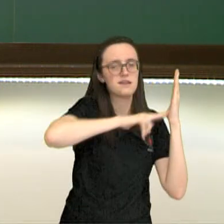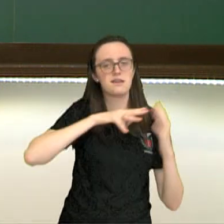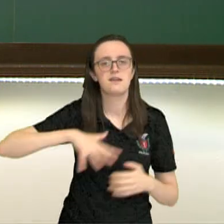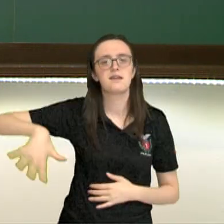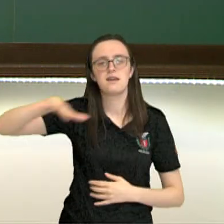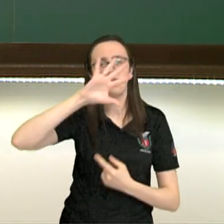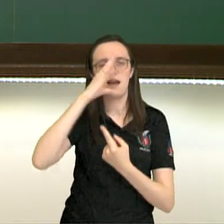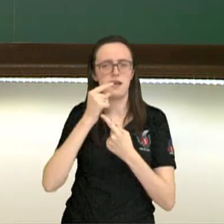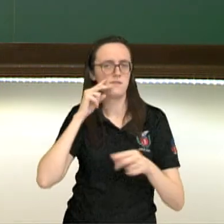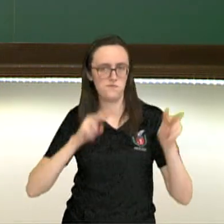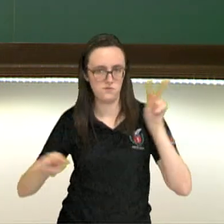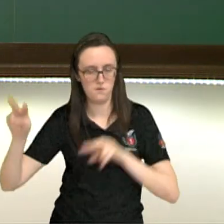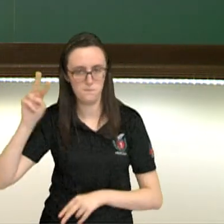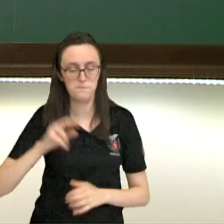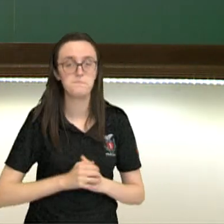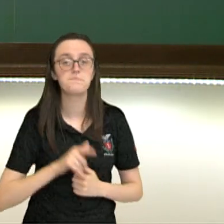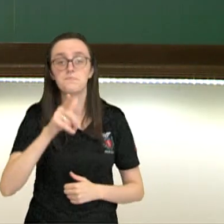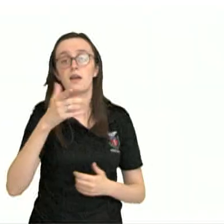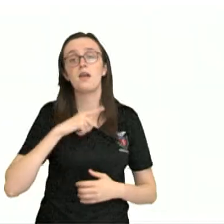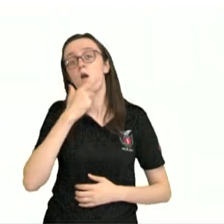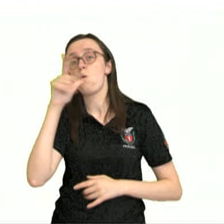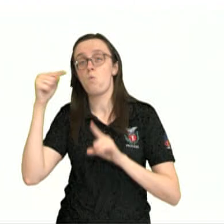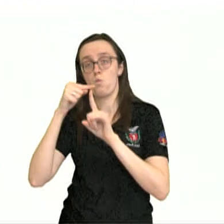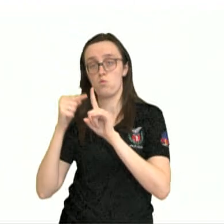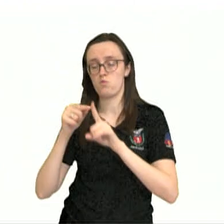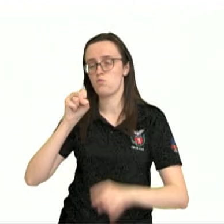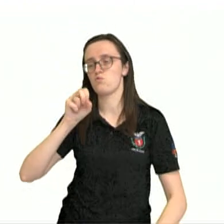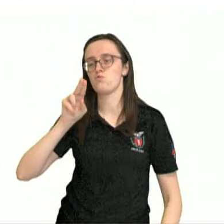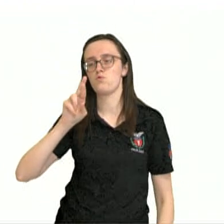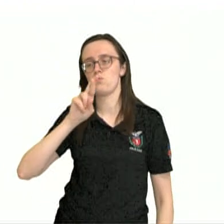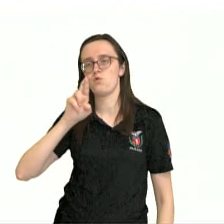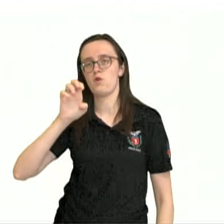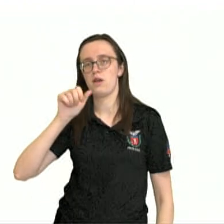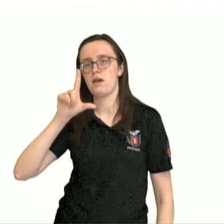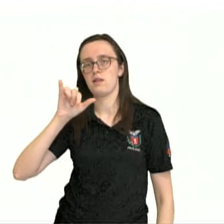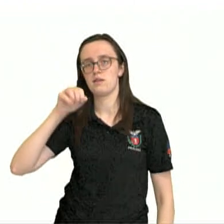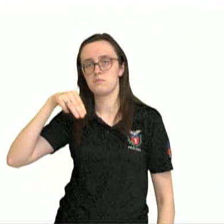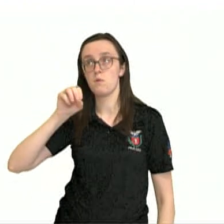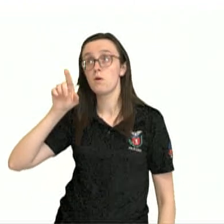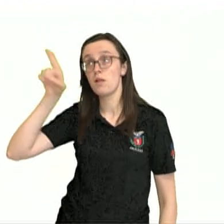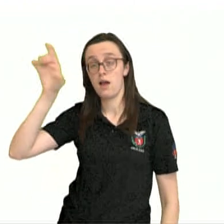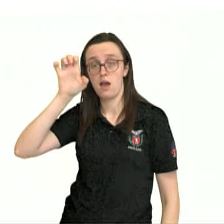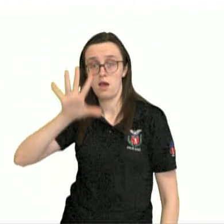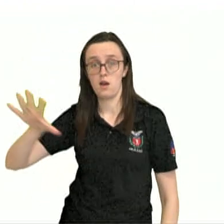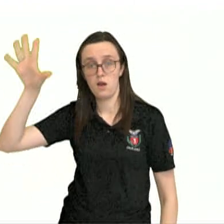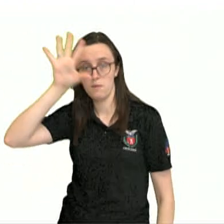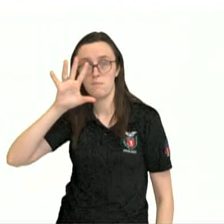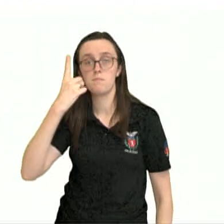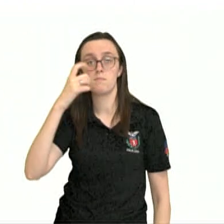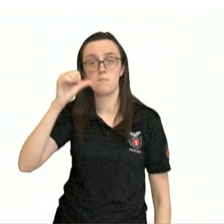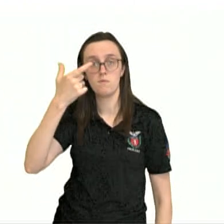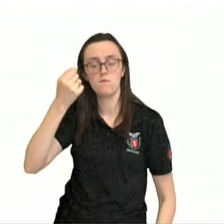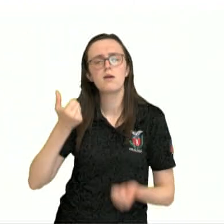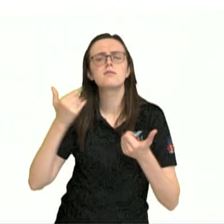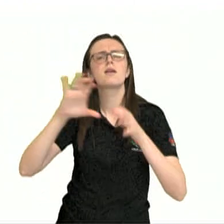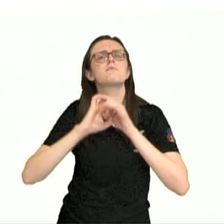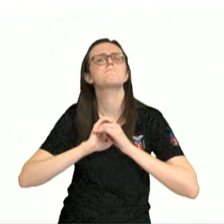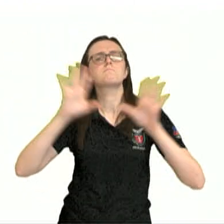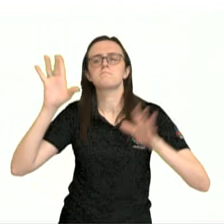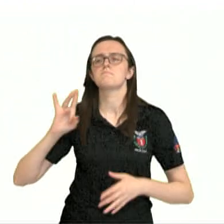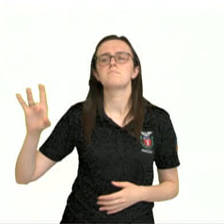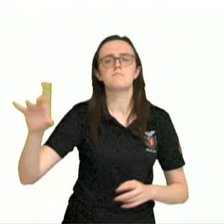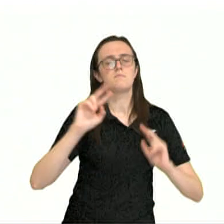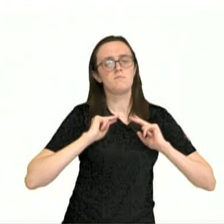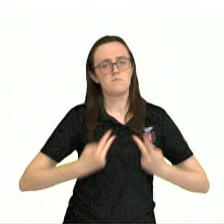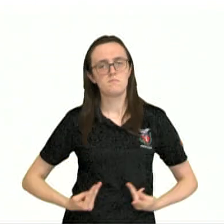visuais. O surrealismo, que nasceu na Europa em 1920, trouxe à tona a importância da liberdade artística de cada ser